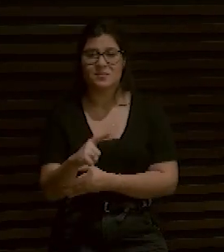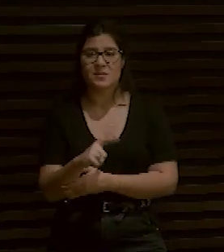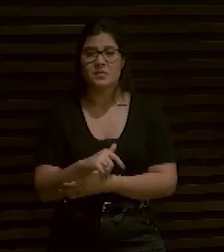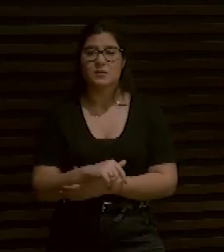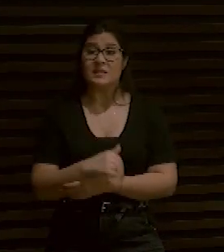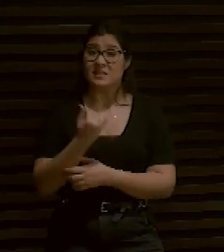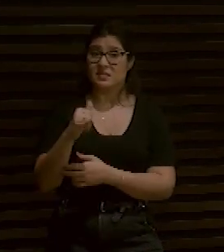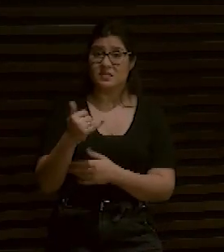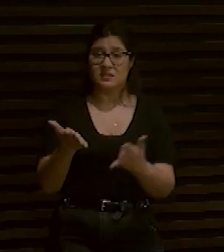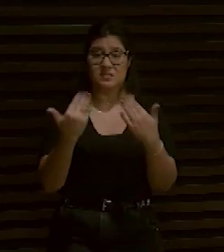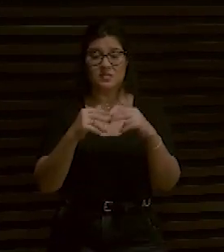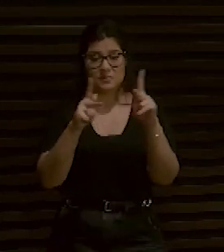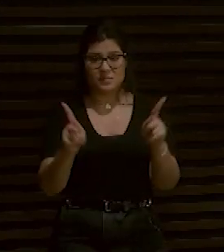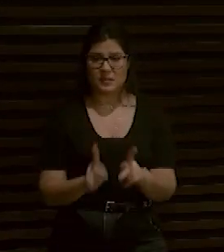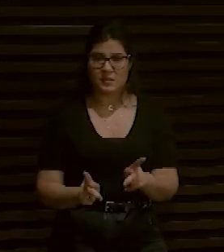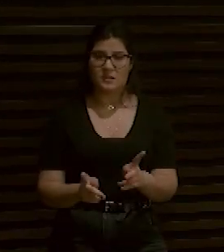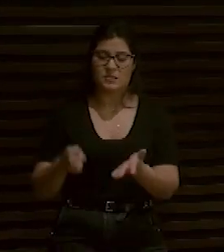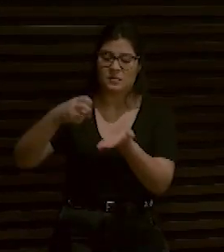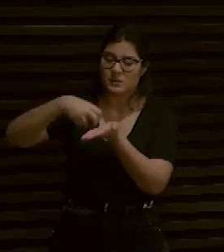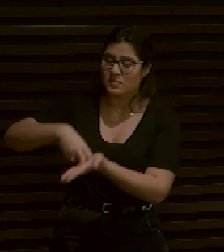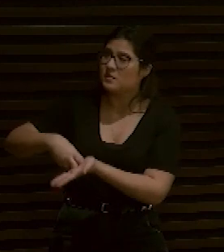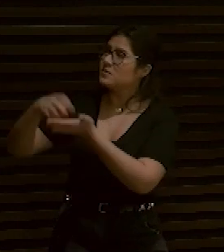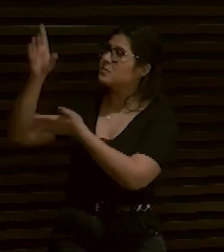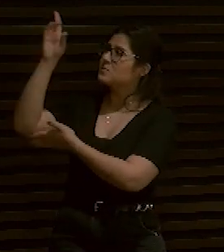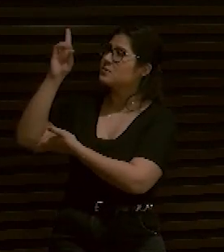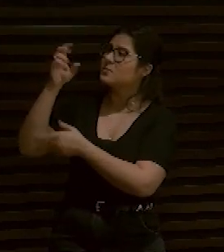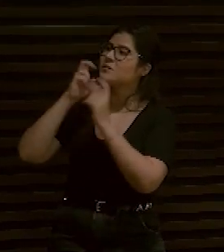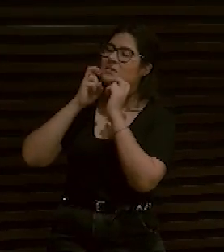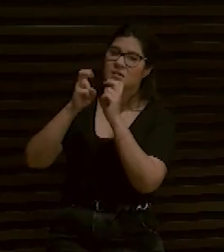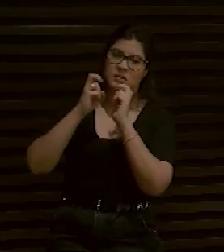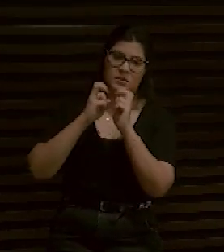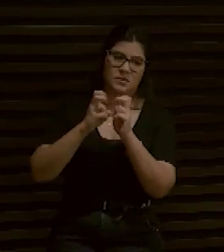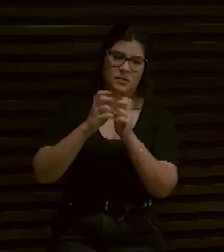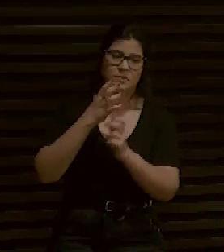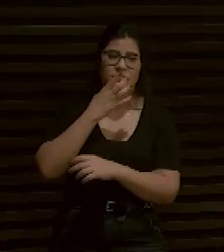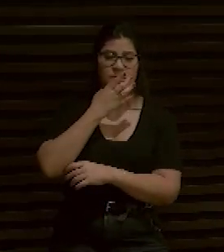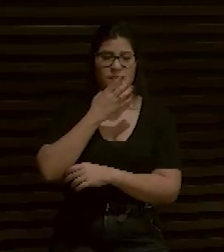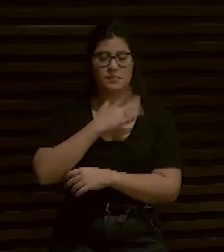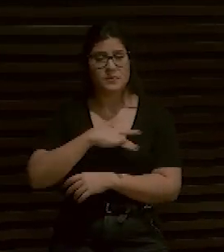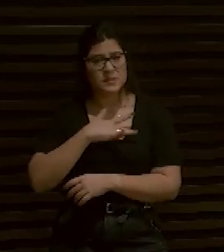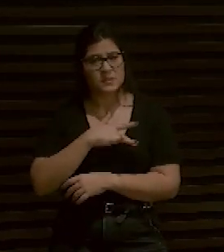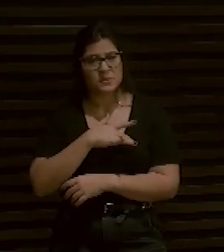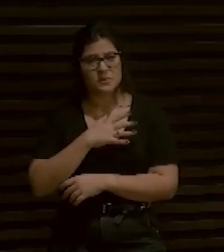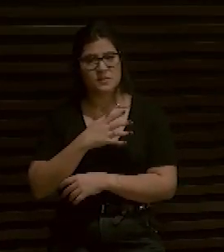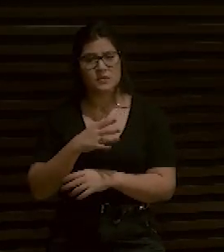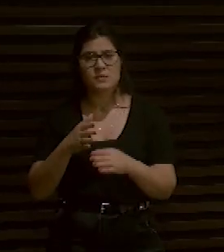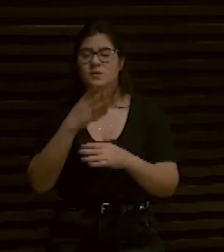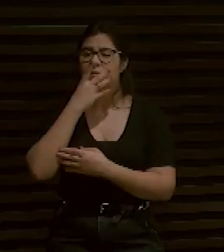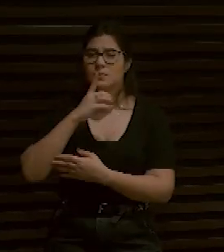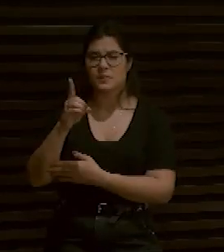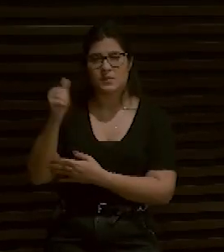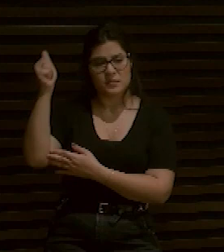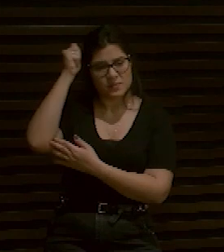no seu coração, se ajoelhe diante do Senhor e clame por arrependimento. Pai, me faça me arrepender aqui, porque eu não estou conseguindo. Eu estou achando que eu